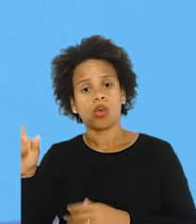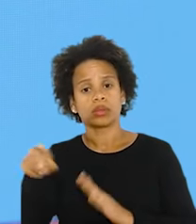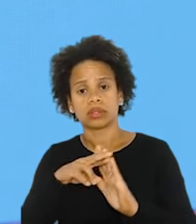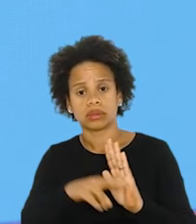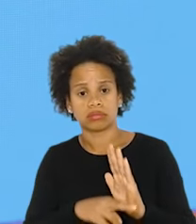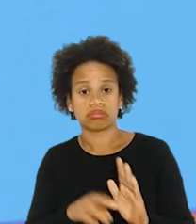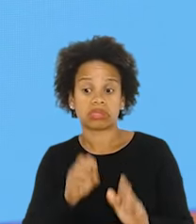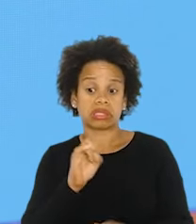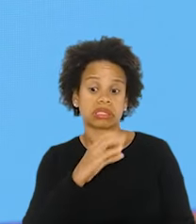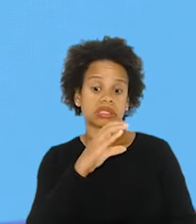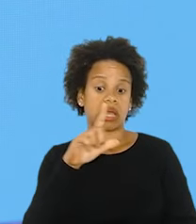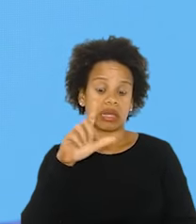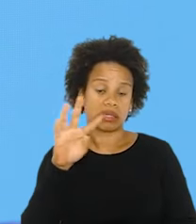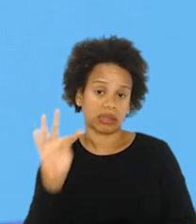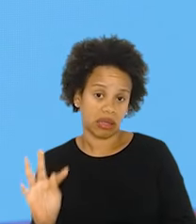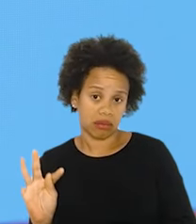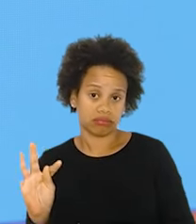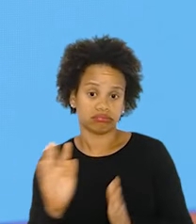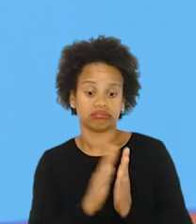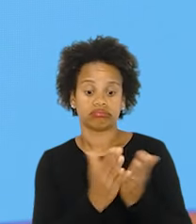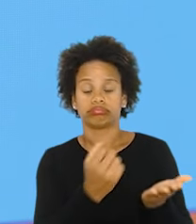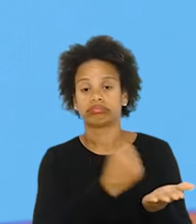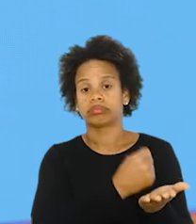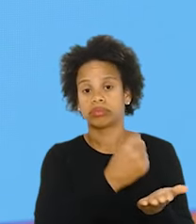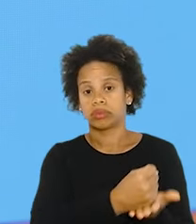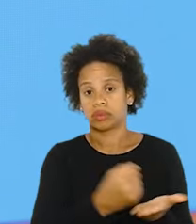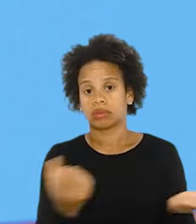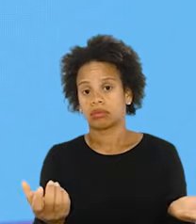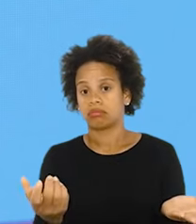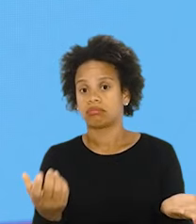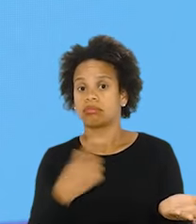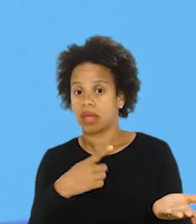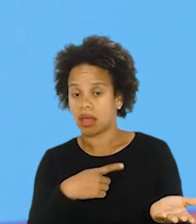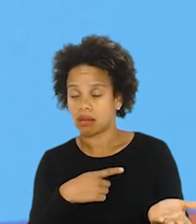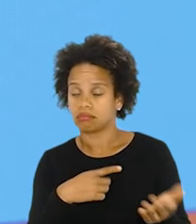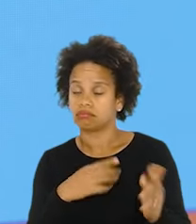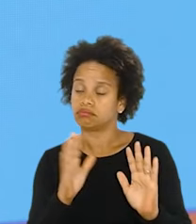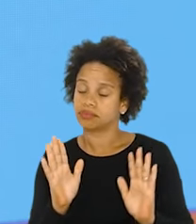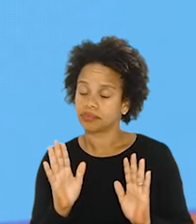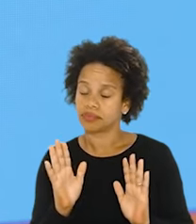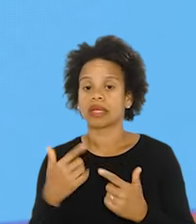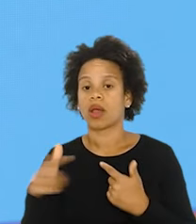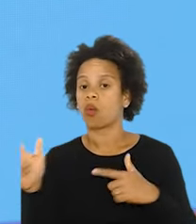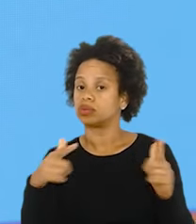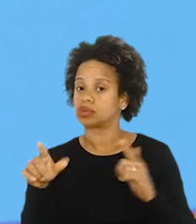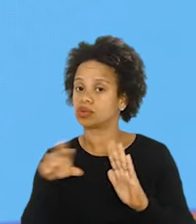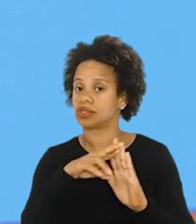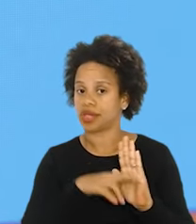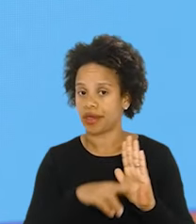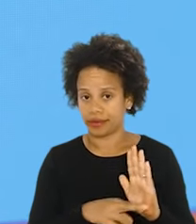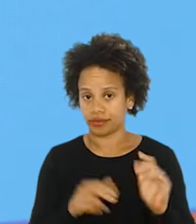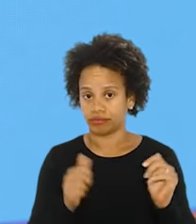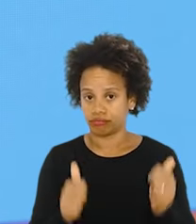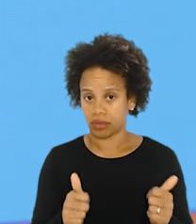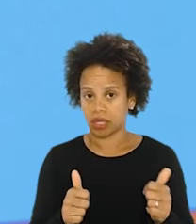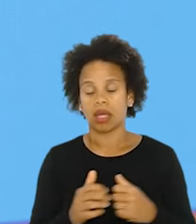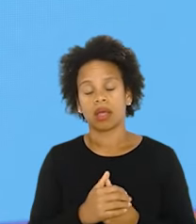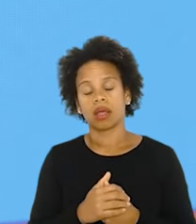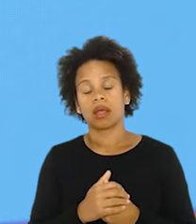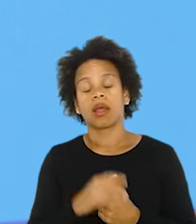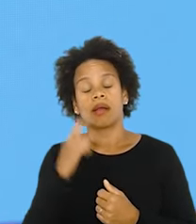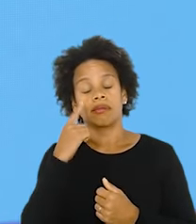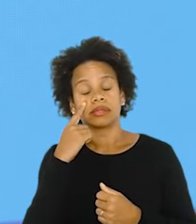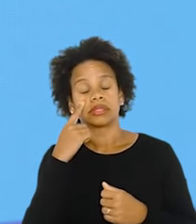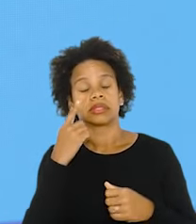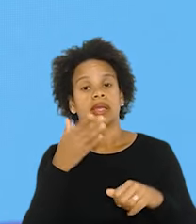slt por ex regado em carteira se você recebe né através de olerite e tal ou seja tem algumas outras regras faz o seguinte eh